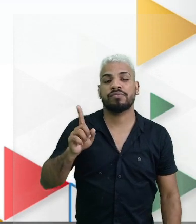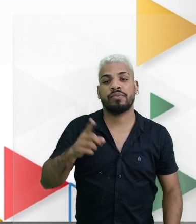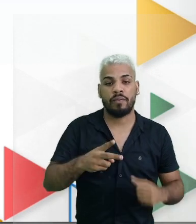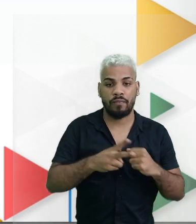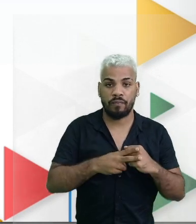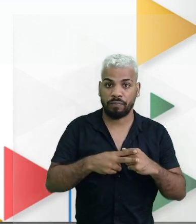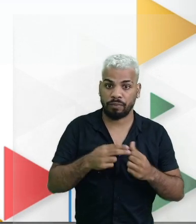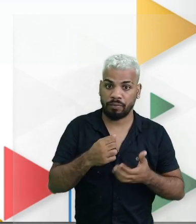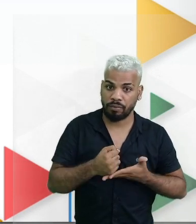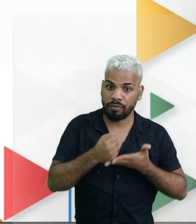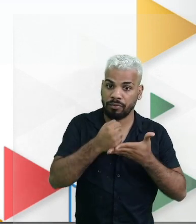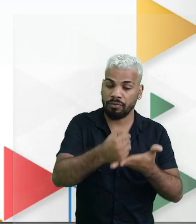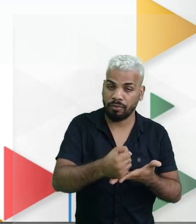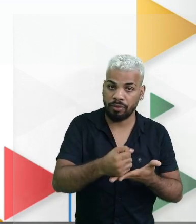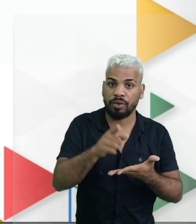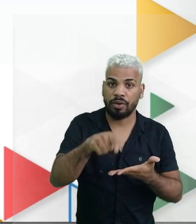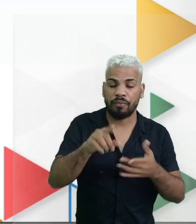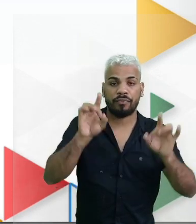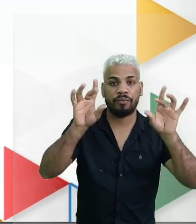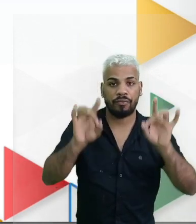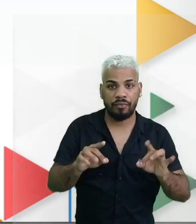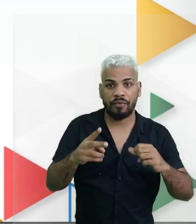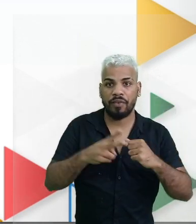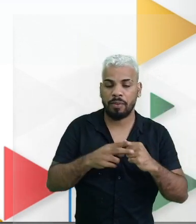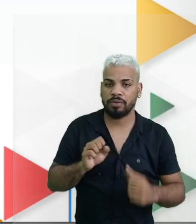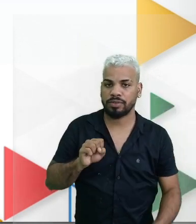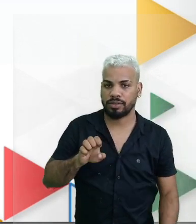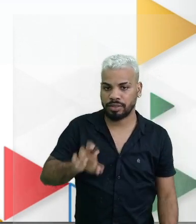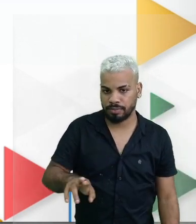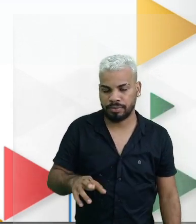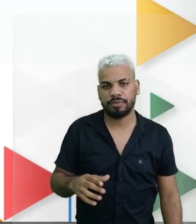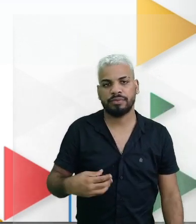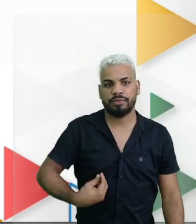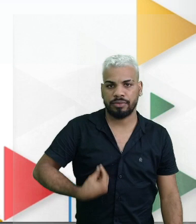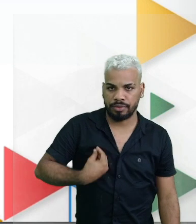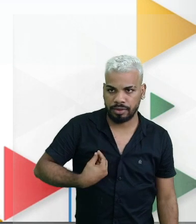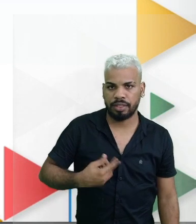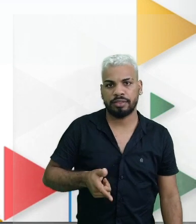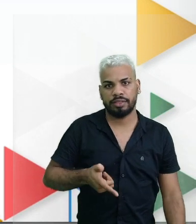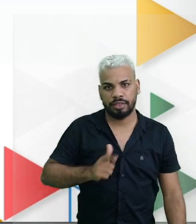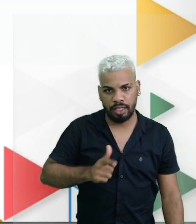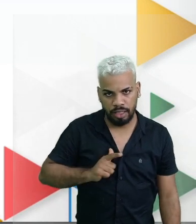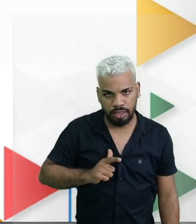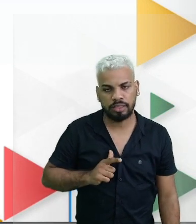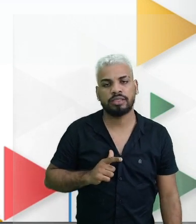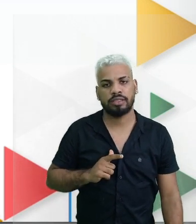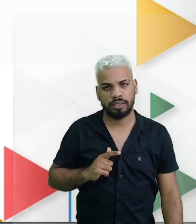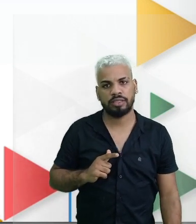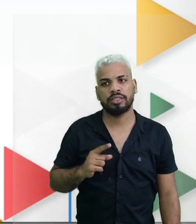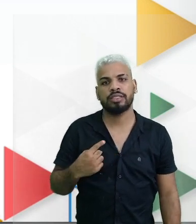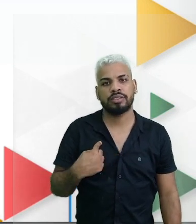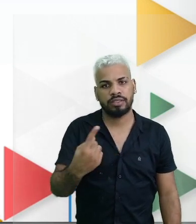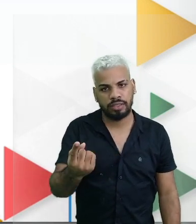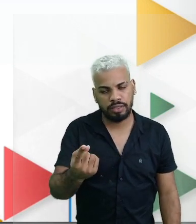verbos auxiliares, em especial tem o verbo ser, estar, ter, haver e